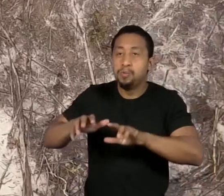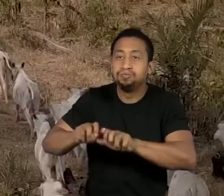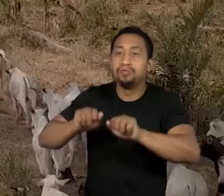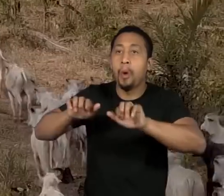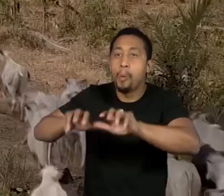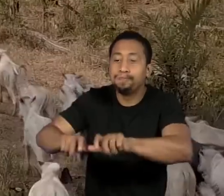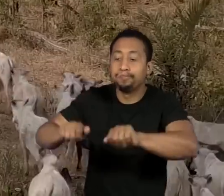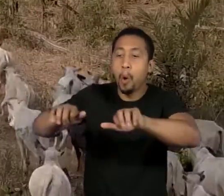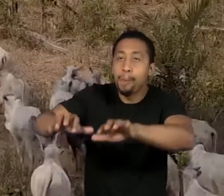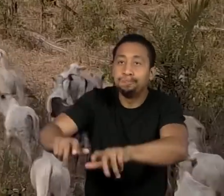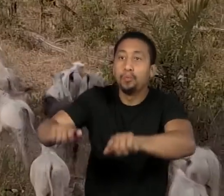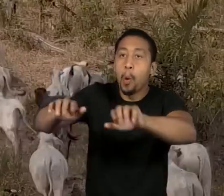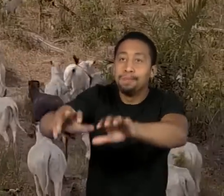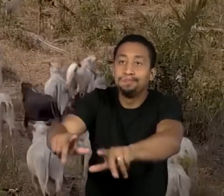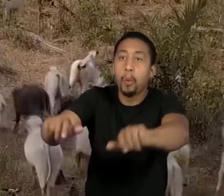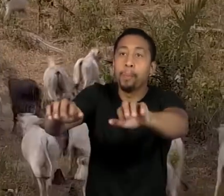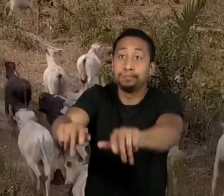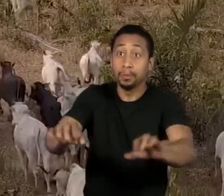o grão.